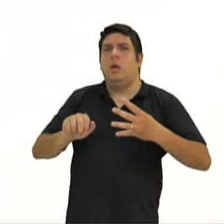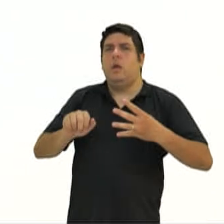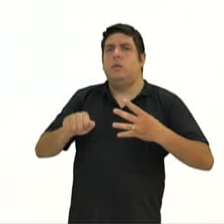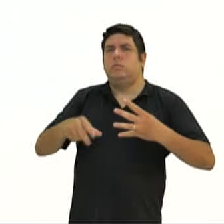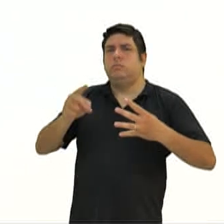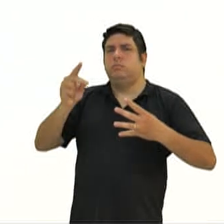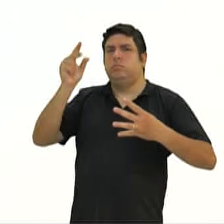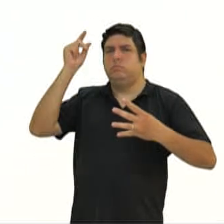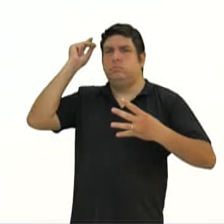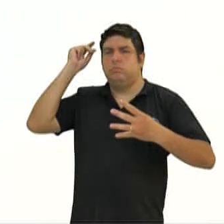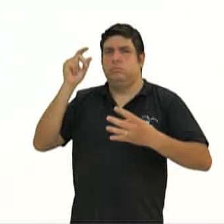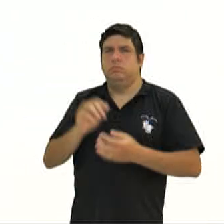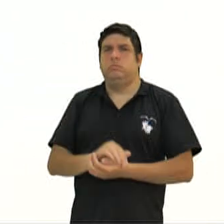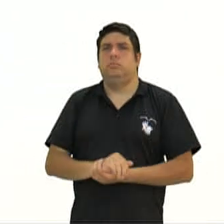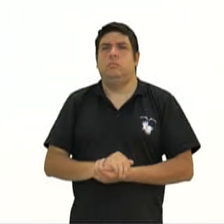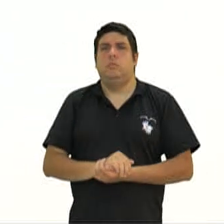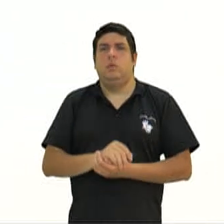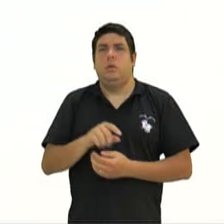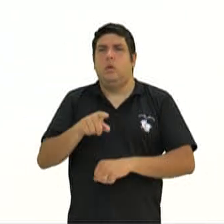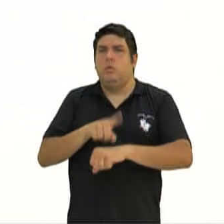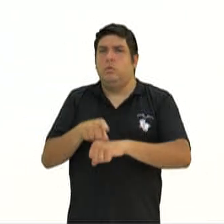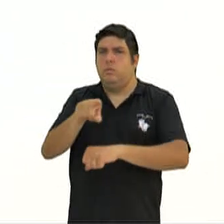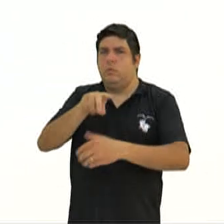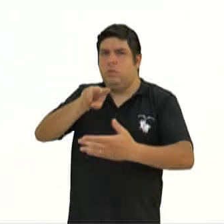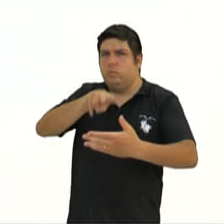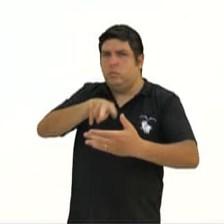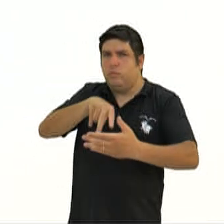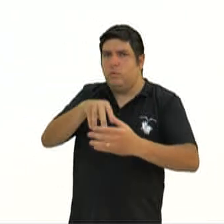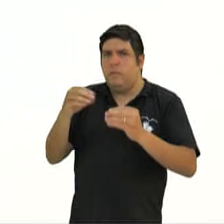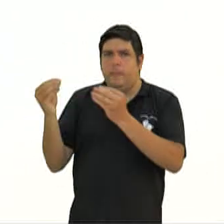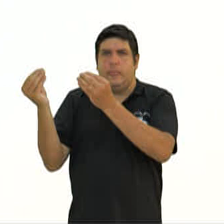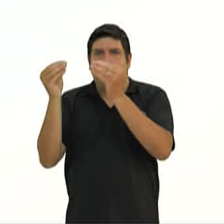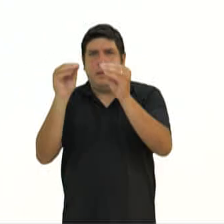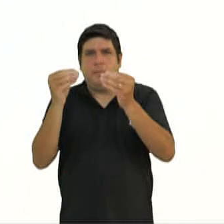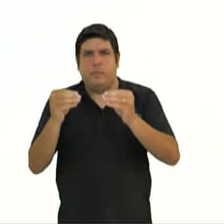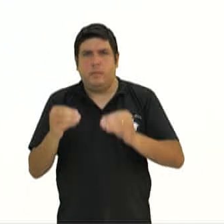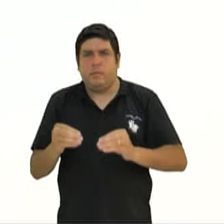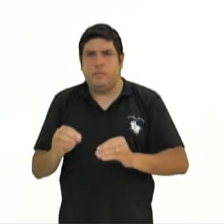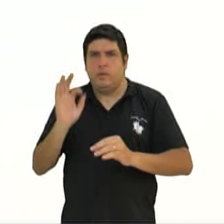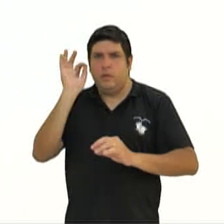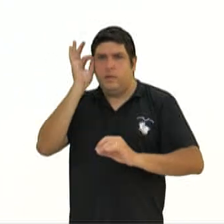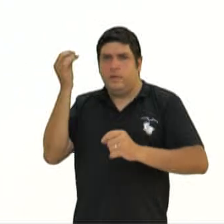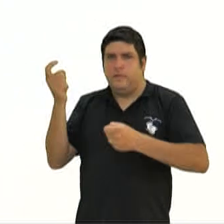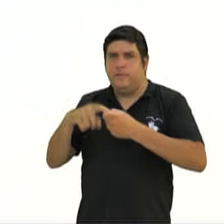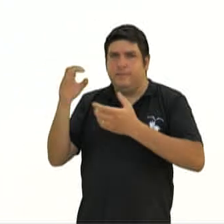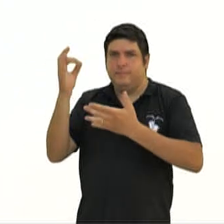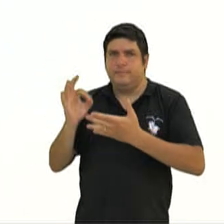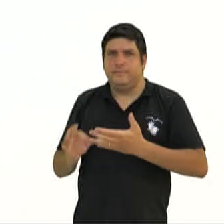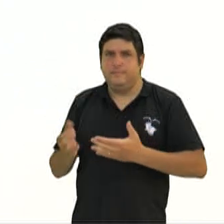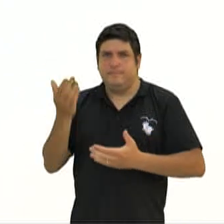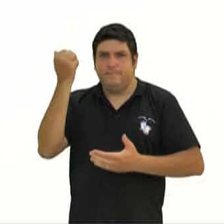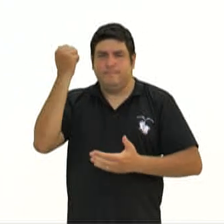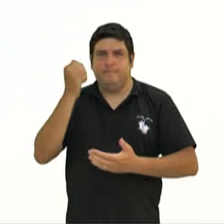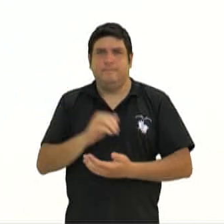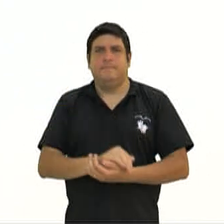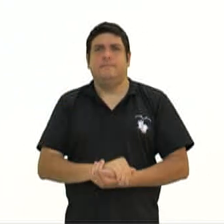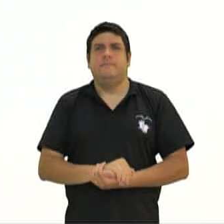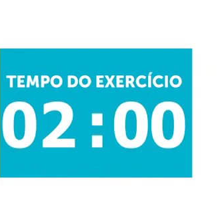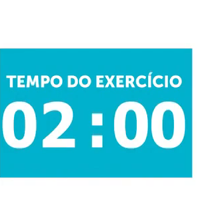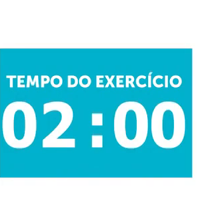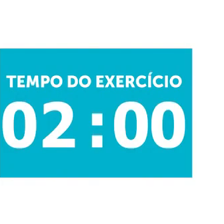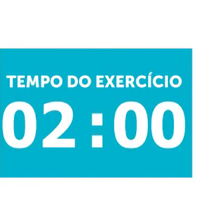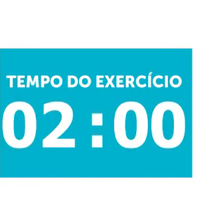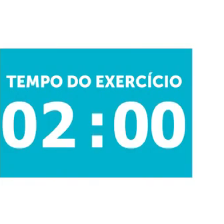eu vou dar um tempinho para que vocês possam fazer a leitura e preencher as lacunas, daí a gente volta para a gente poder conversar um pouco mais. Vamos lá.